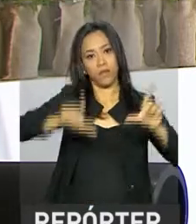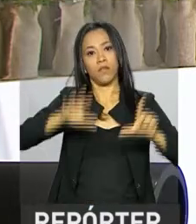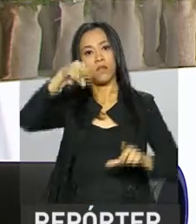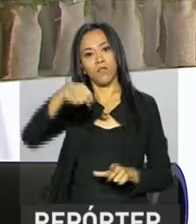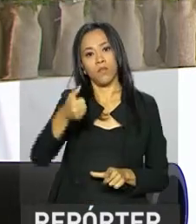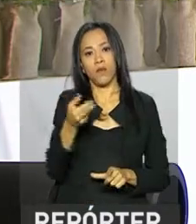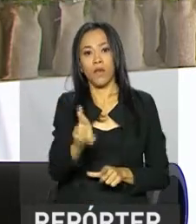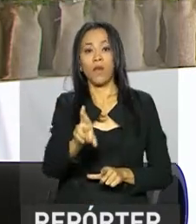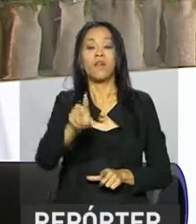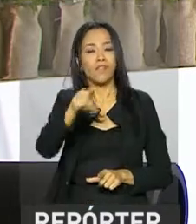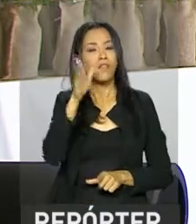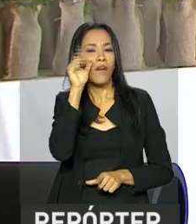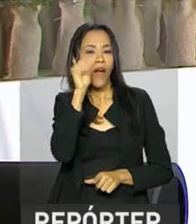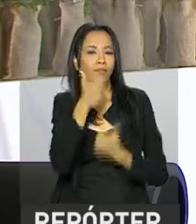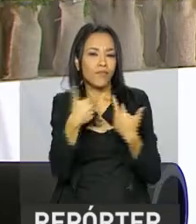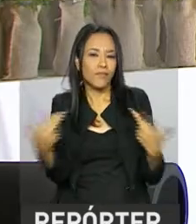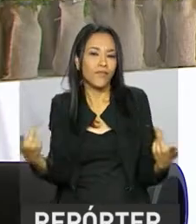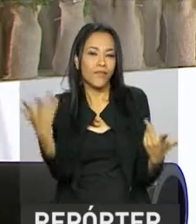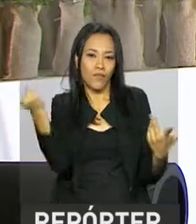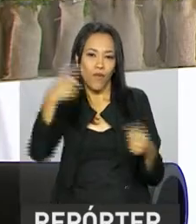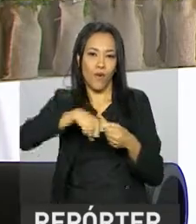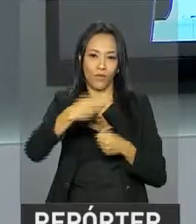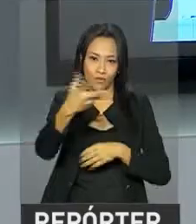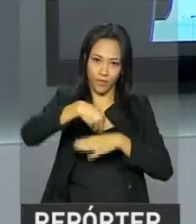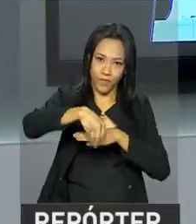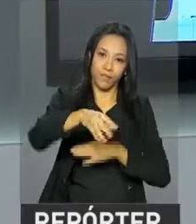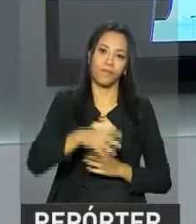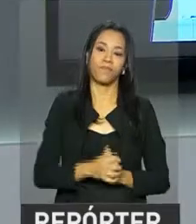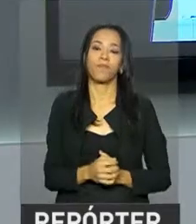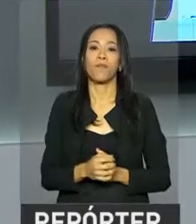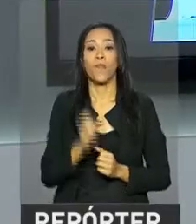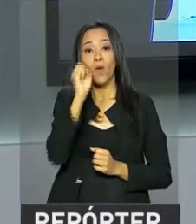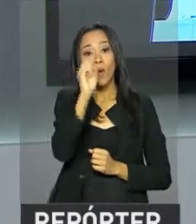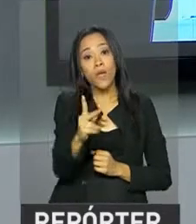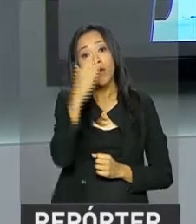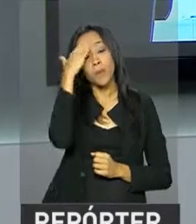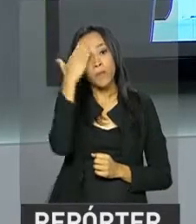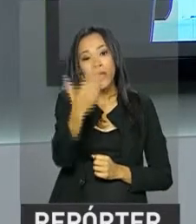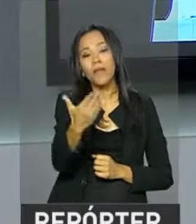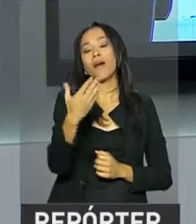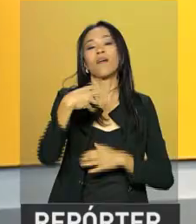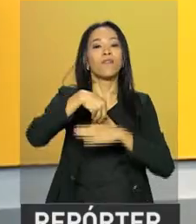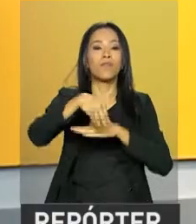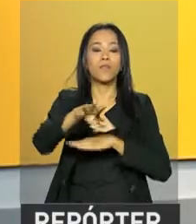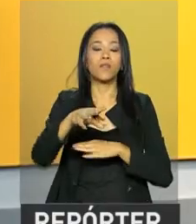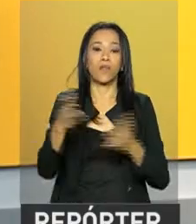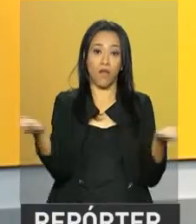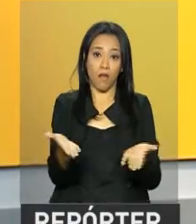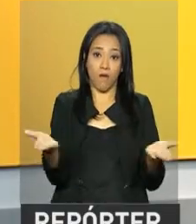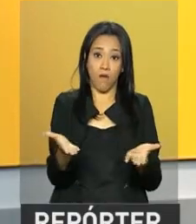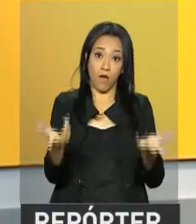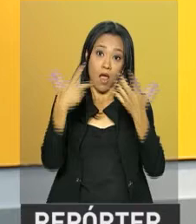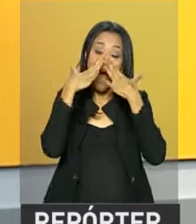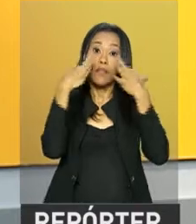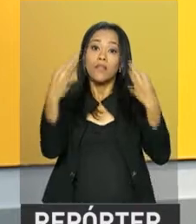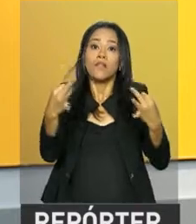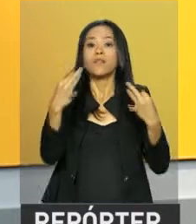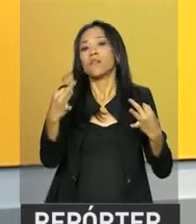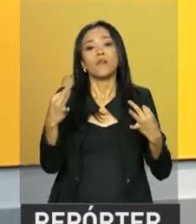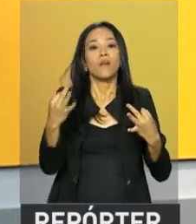gente segue acompanhando tudo por aqui. Volto com você, Leandro. Tá ok, João Pedro, obrigado pelas suas informações. Agora um alerta